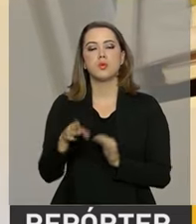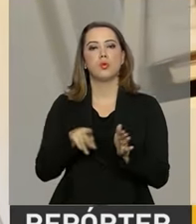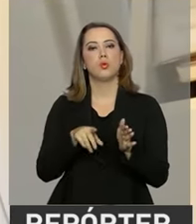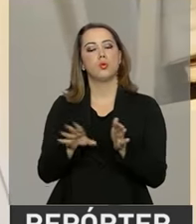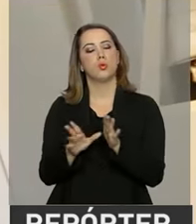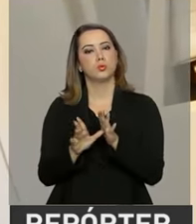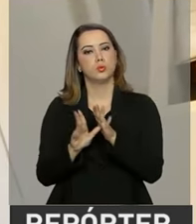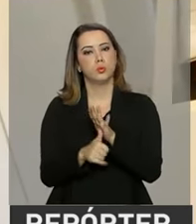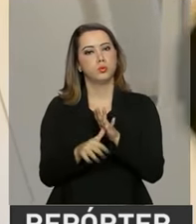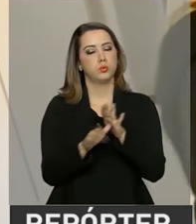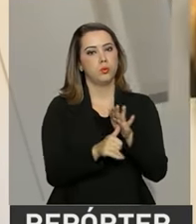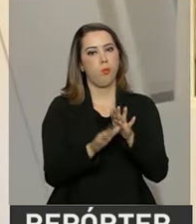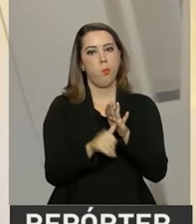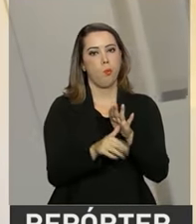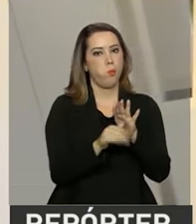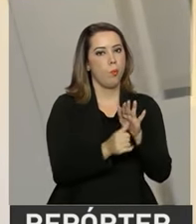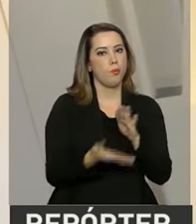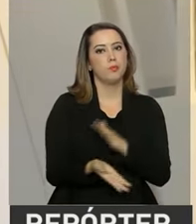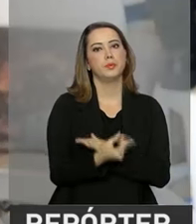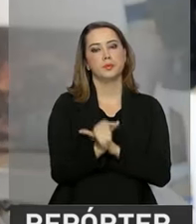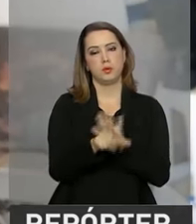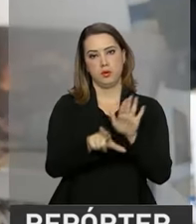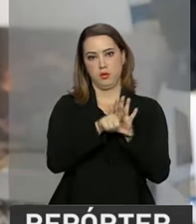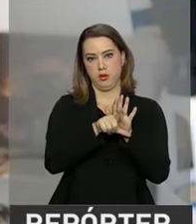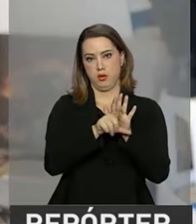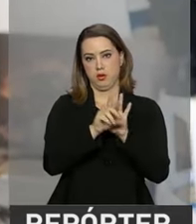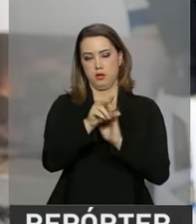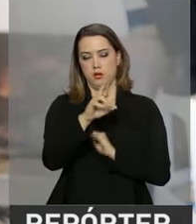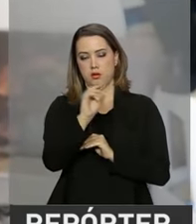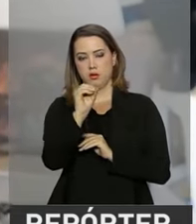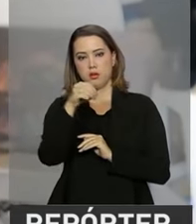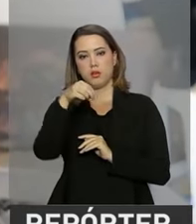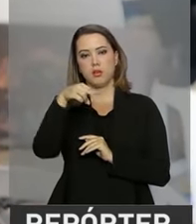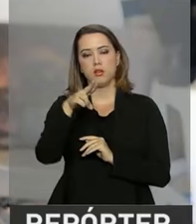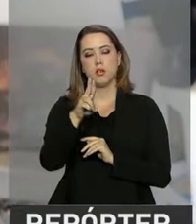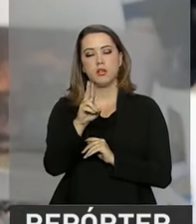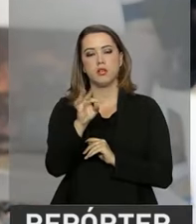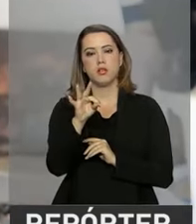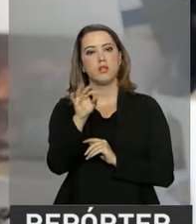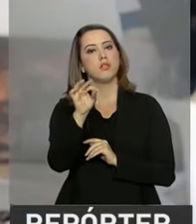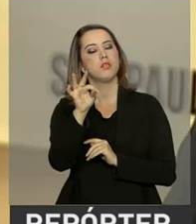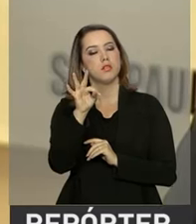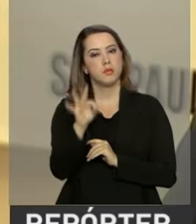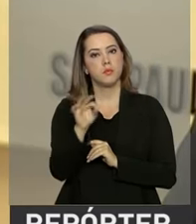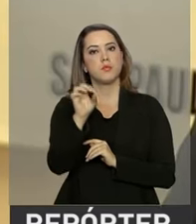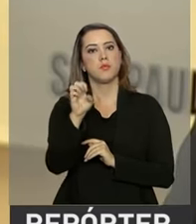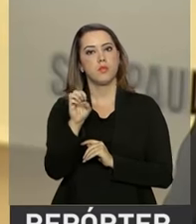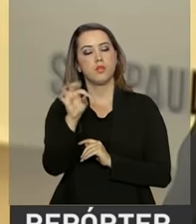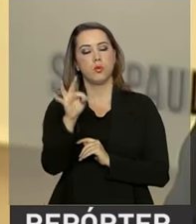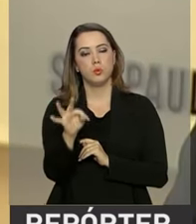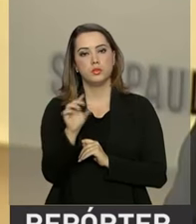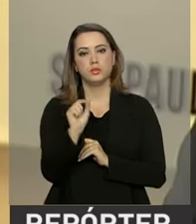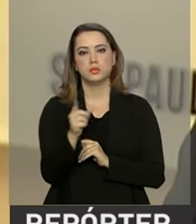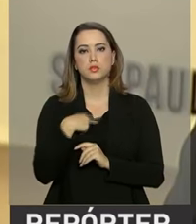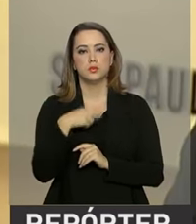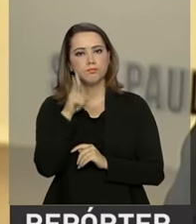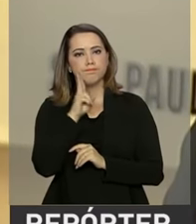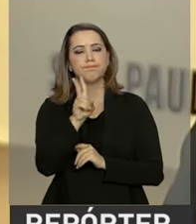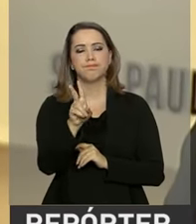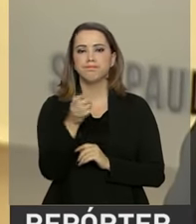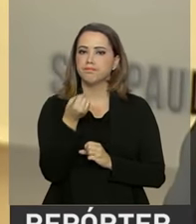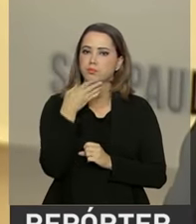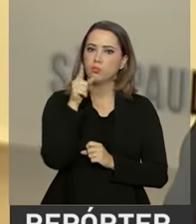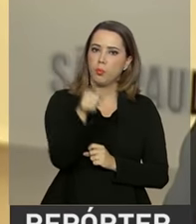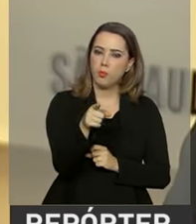em projetos beneficiados pela lei ranet é um dos resultados do trabalho do laboratório que eu posso dizer que ela favoreceu em muito